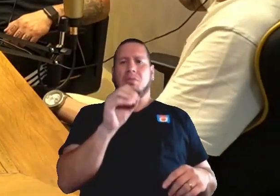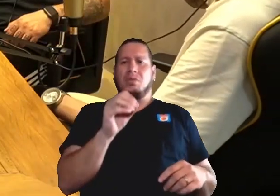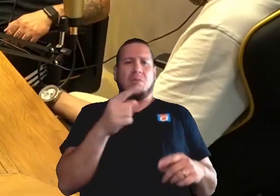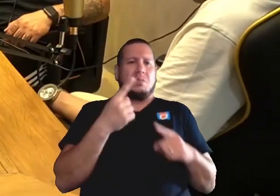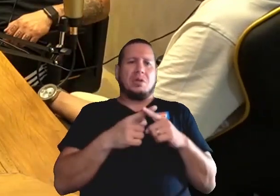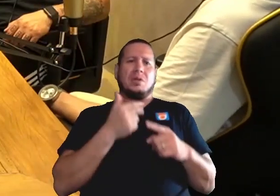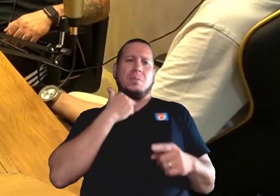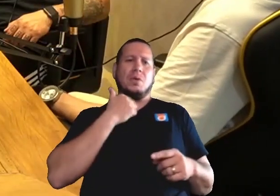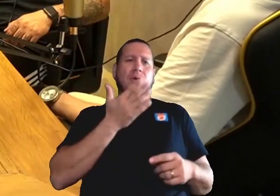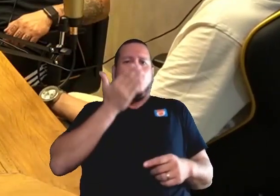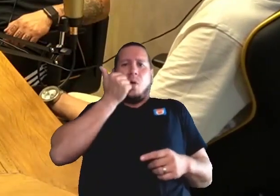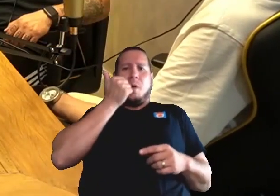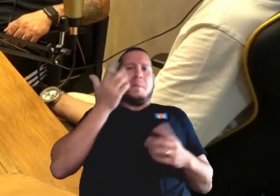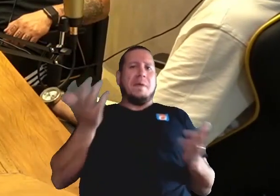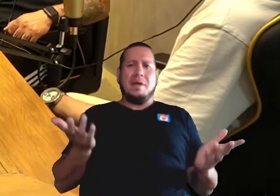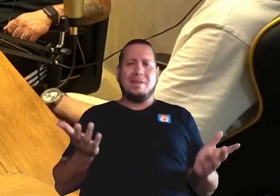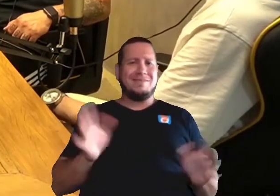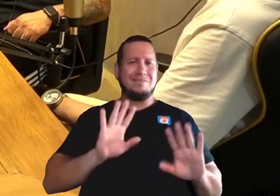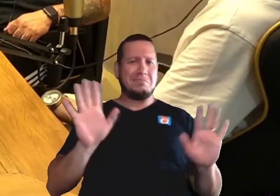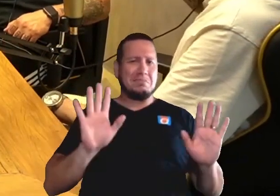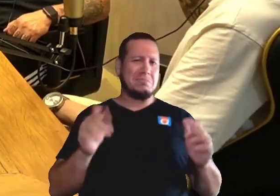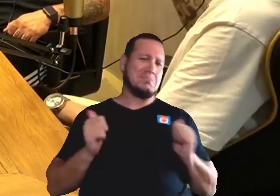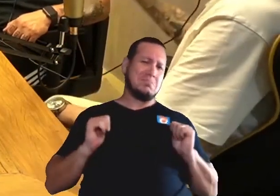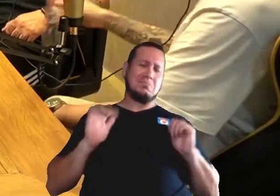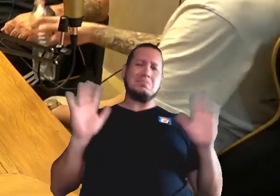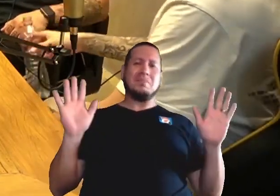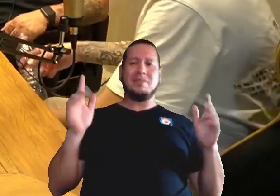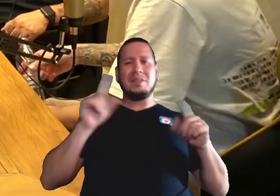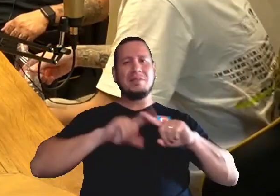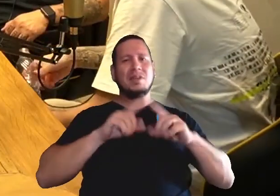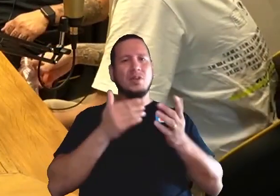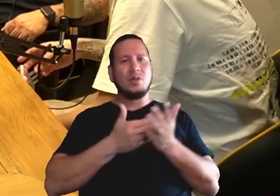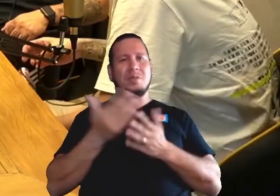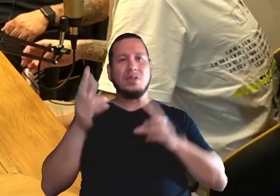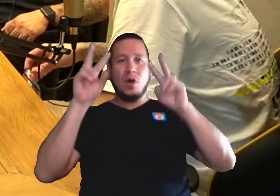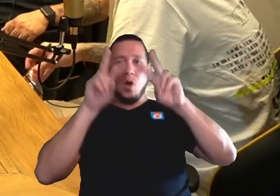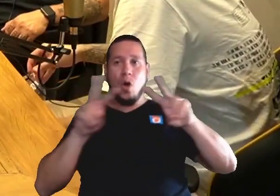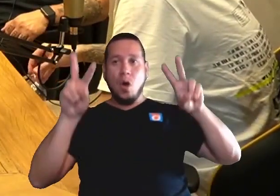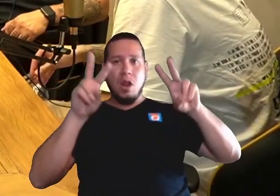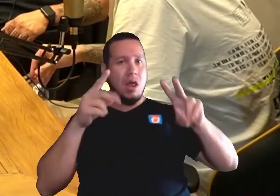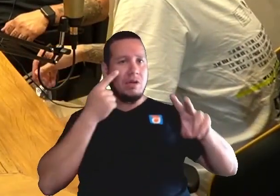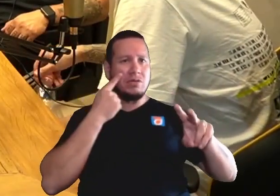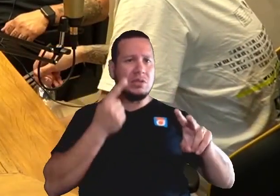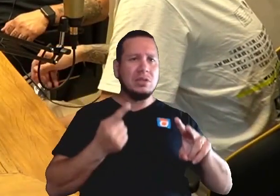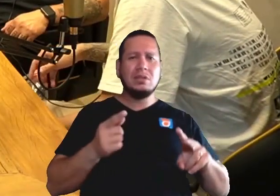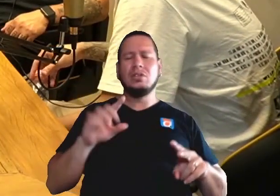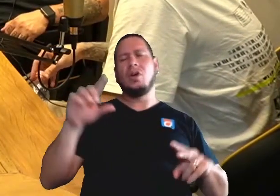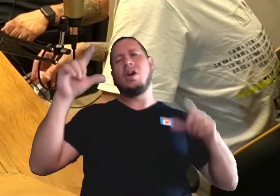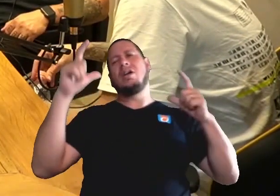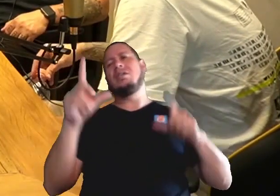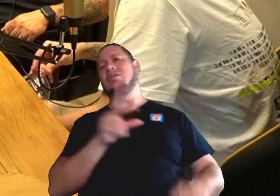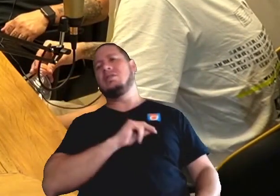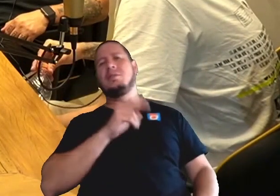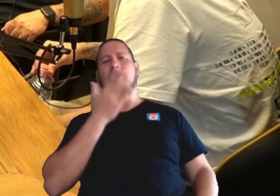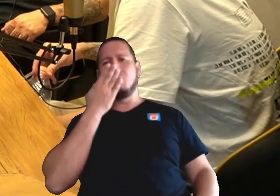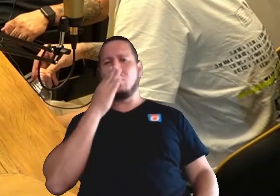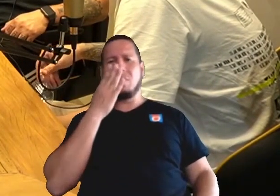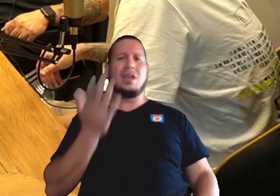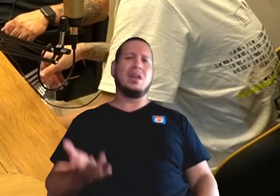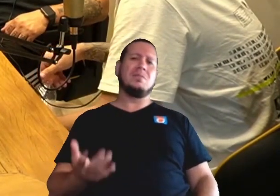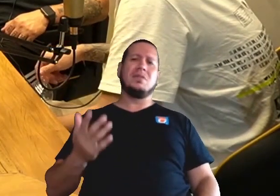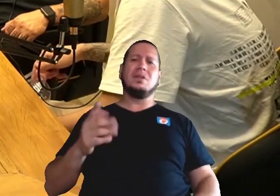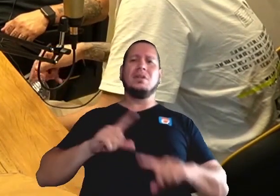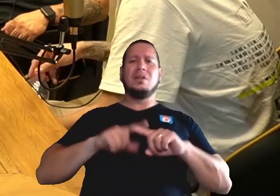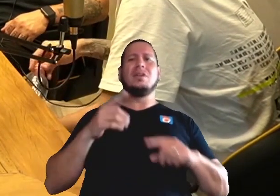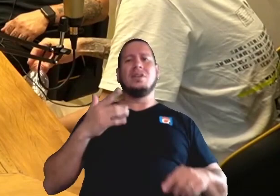porque que nós não pode comer na comida aí eu comecei a olhar eu comecei a sua irmã né para o ter humano foi nossa